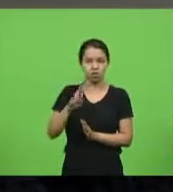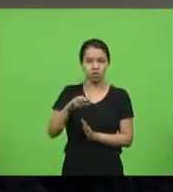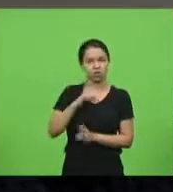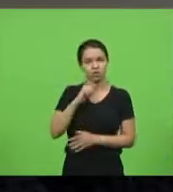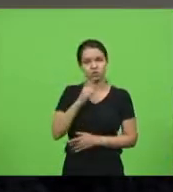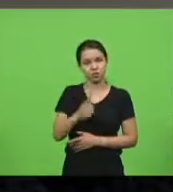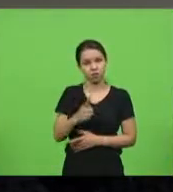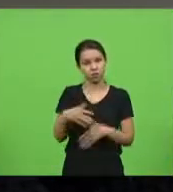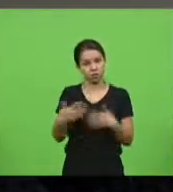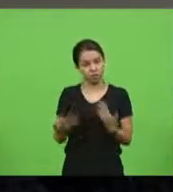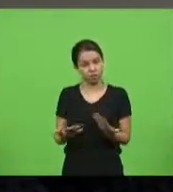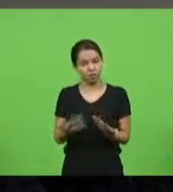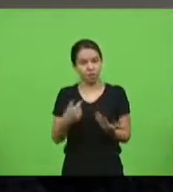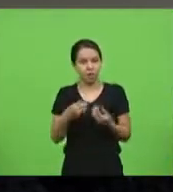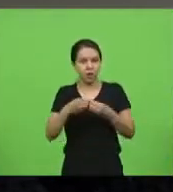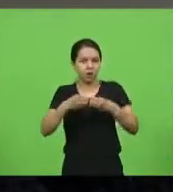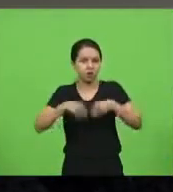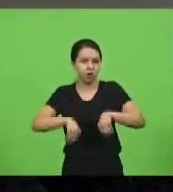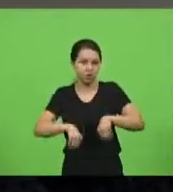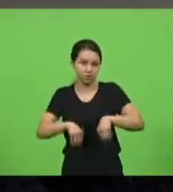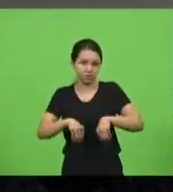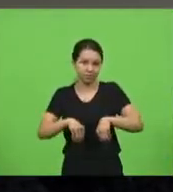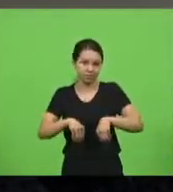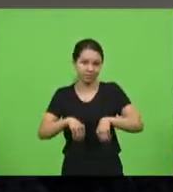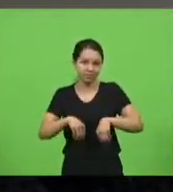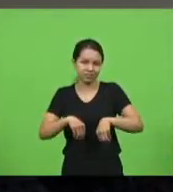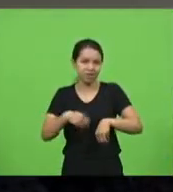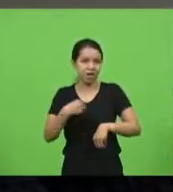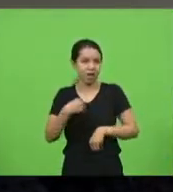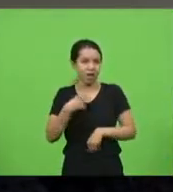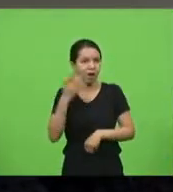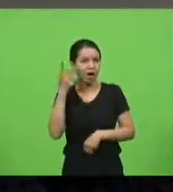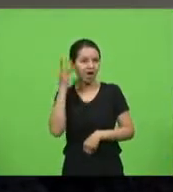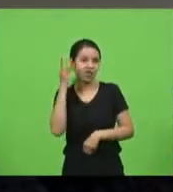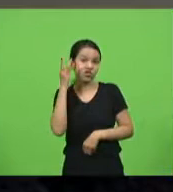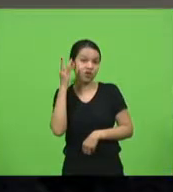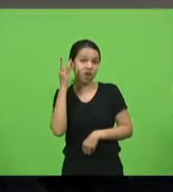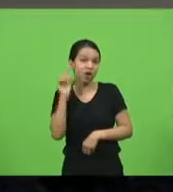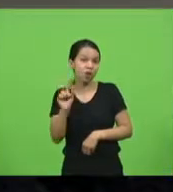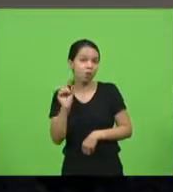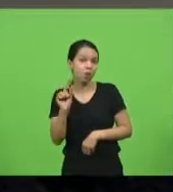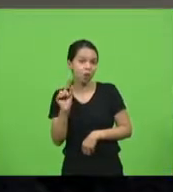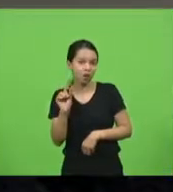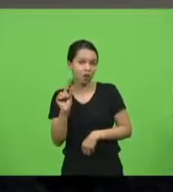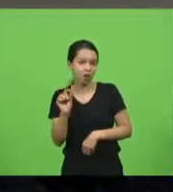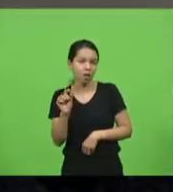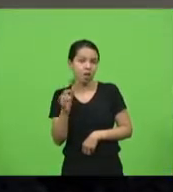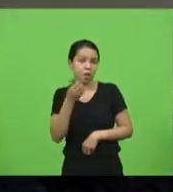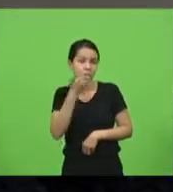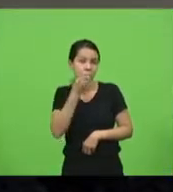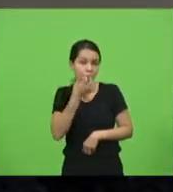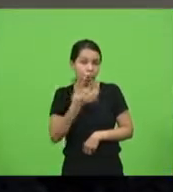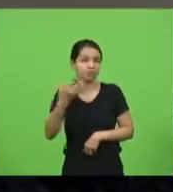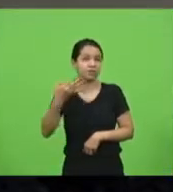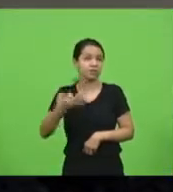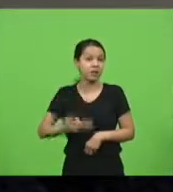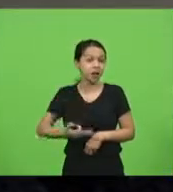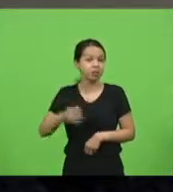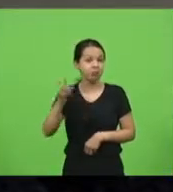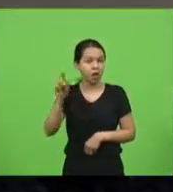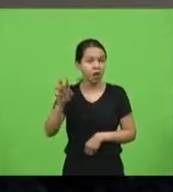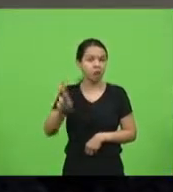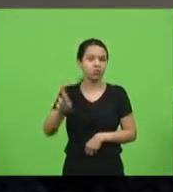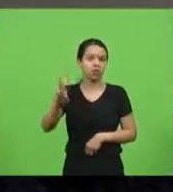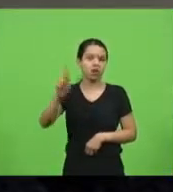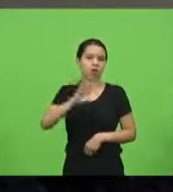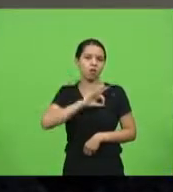no mínimo, achava que seria de boa índole do comandante da PM estar junto